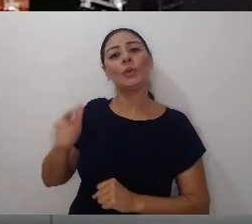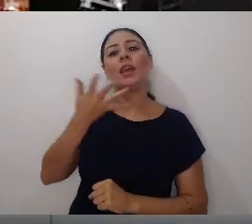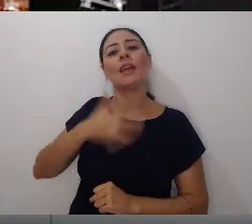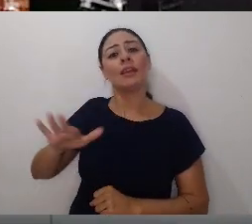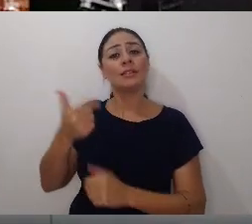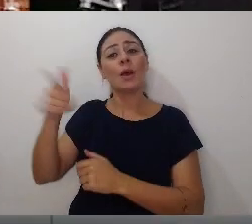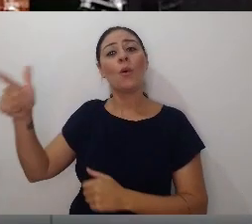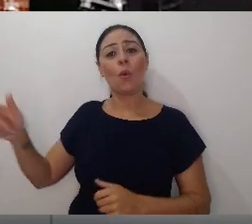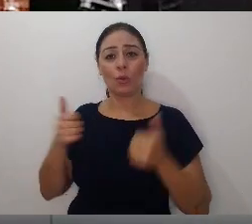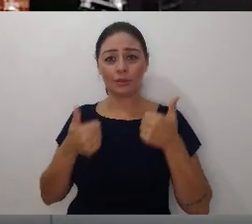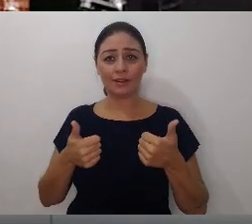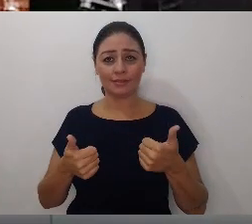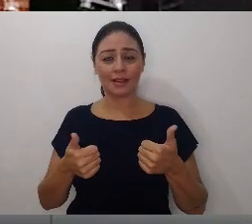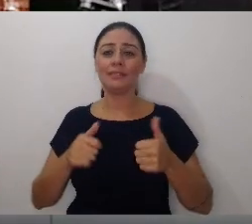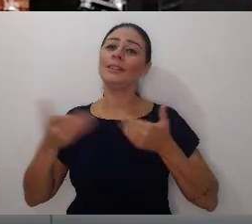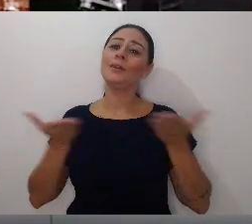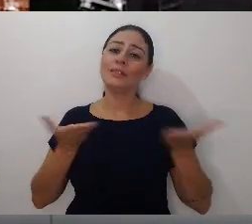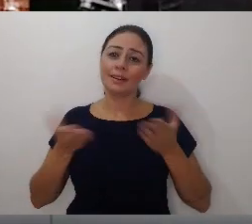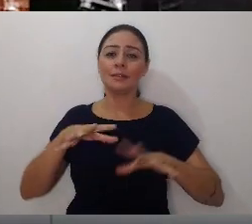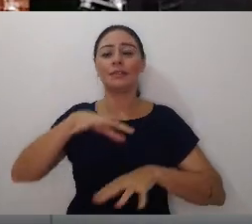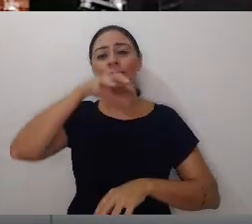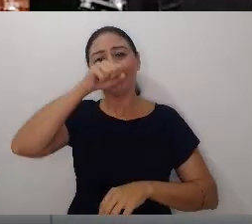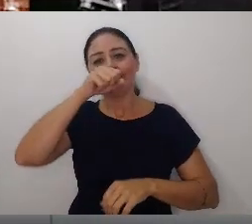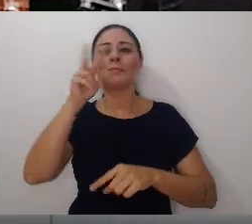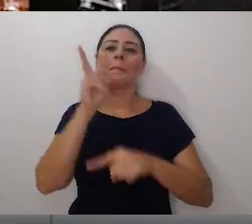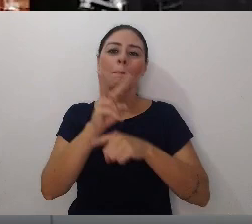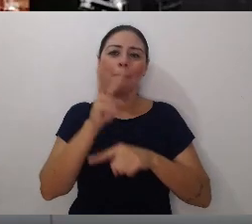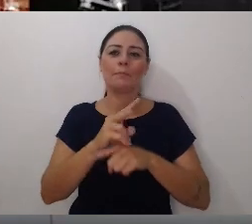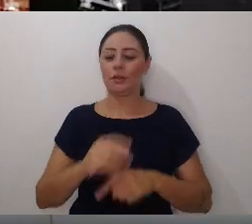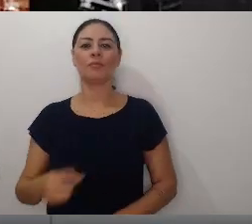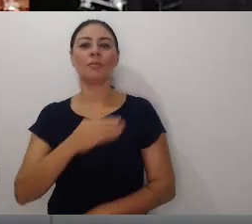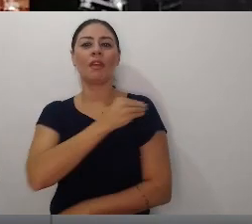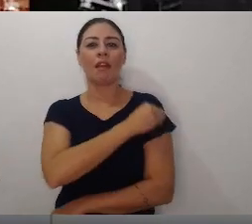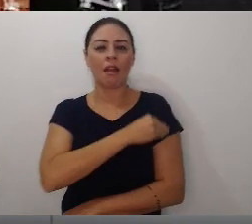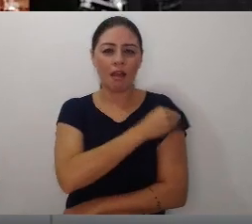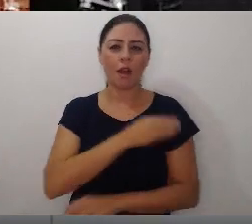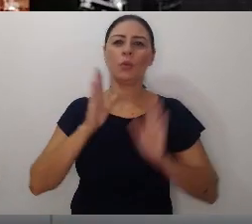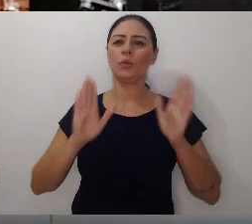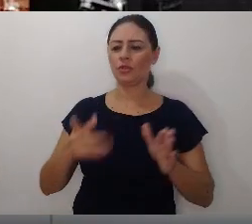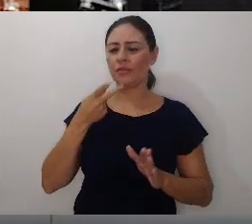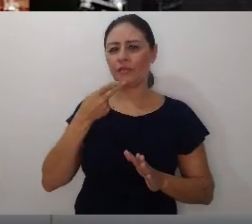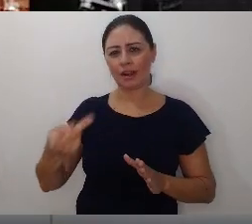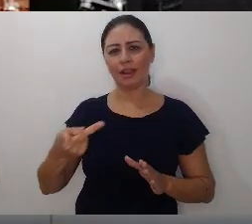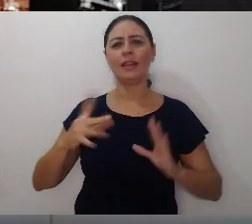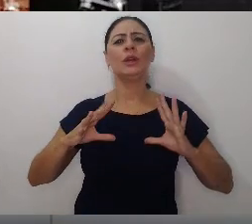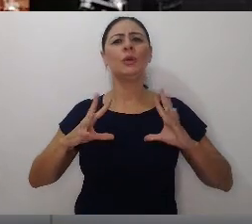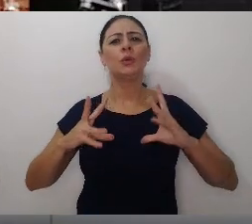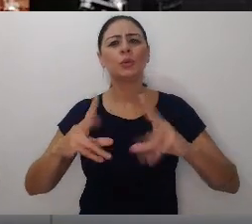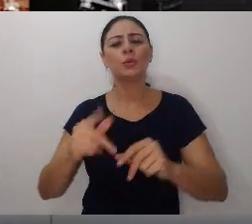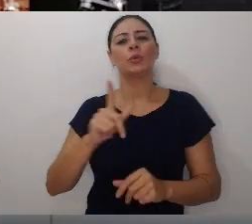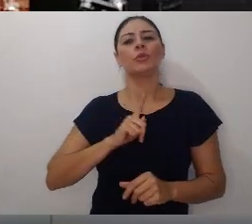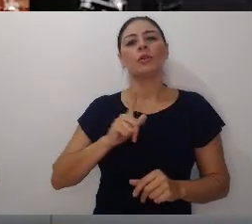incidência, não seria probabilidade, do que uma criança outras, tá? Então, o tratamento de asma, ele